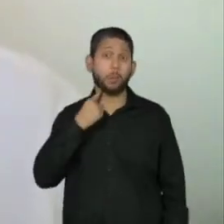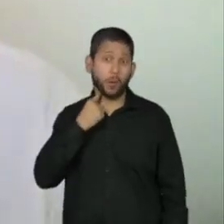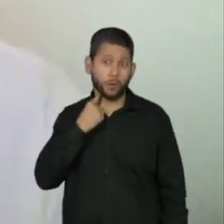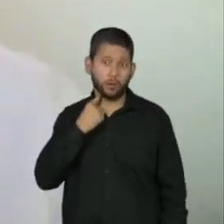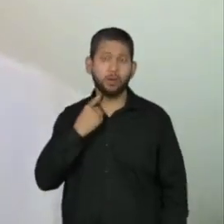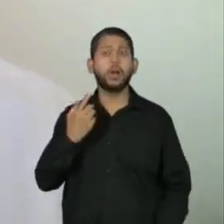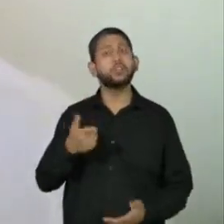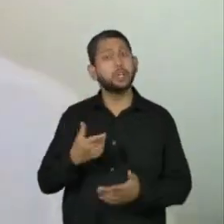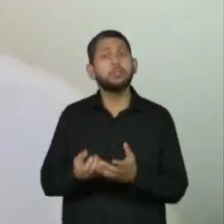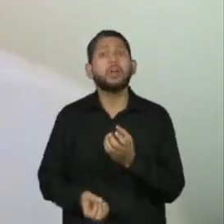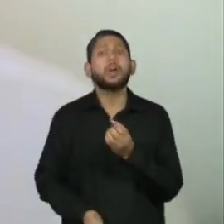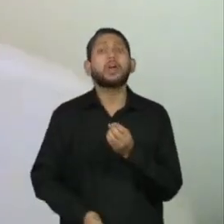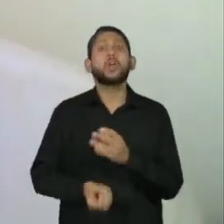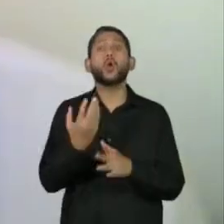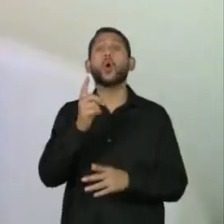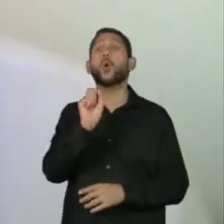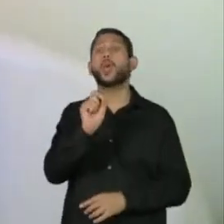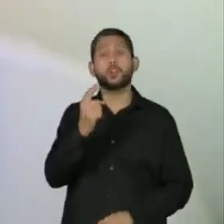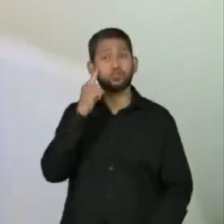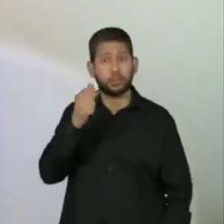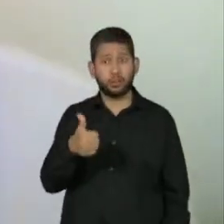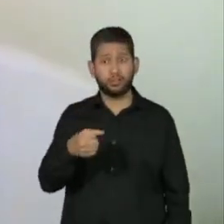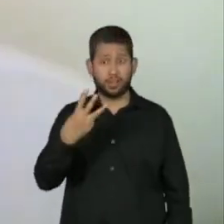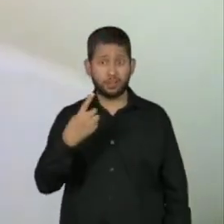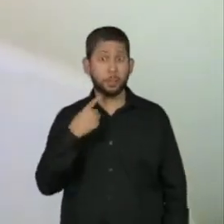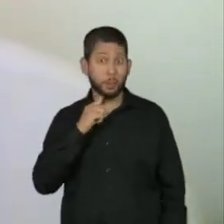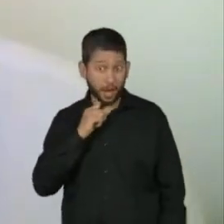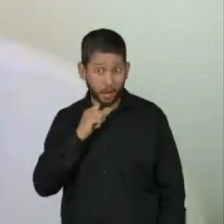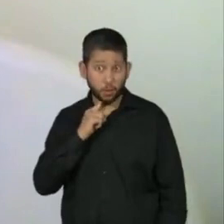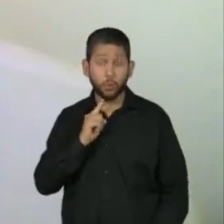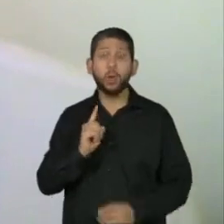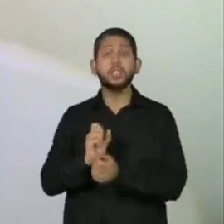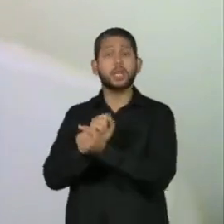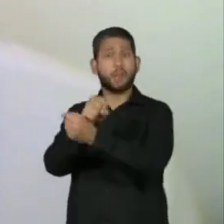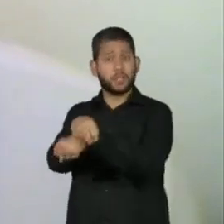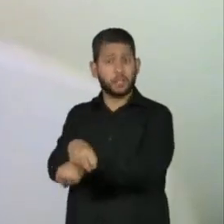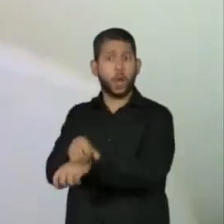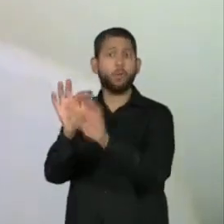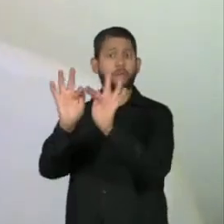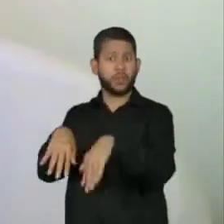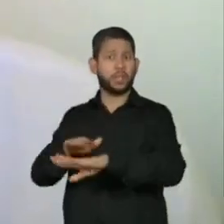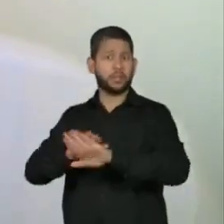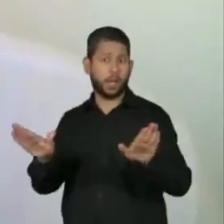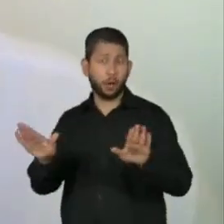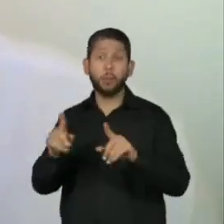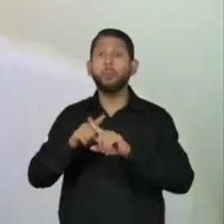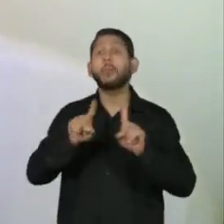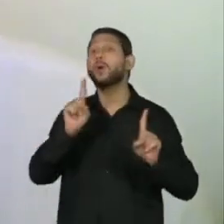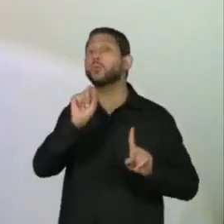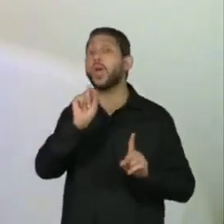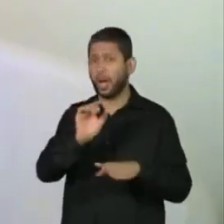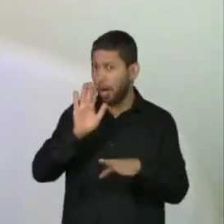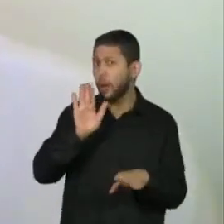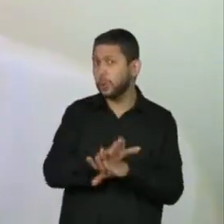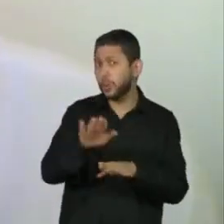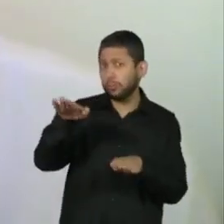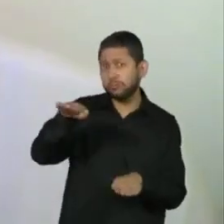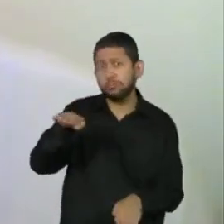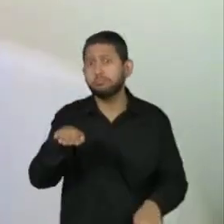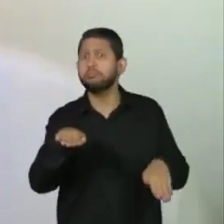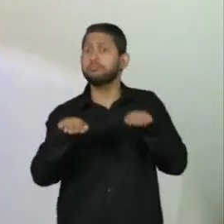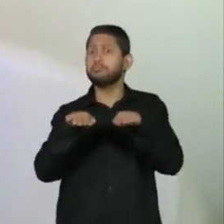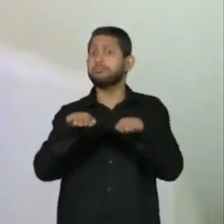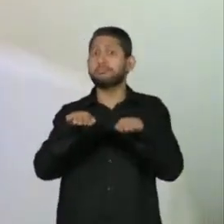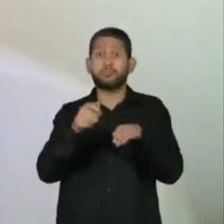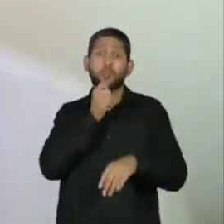maio institucionalizou, digamos assim, formalmente o fim da escravidão, mas ele não institucionalizou e nem tem